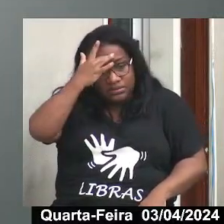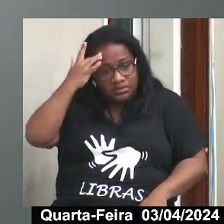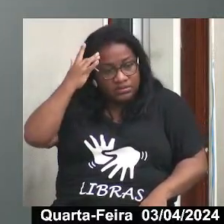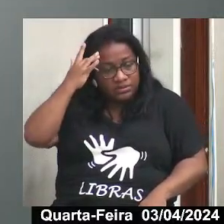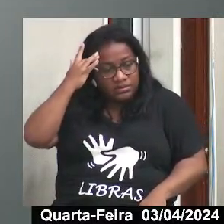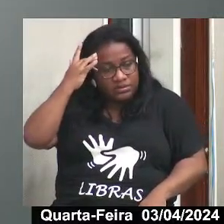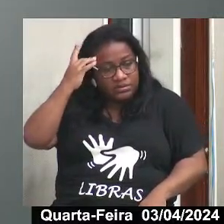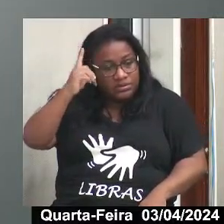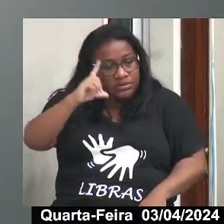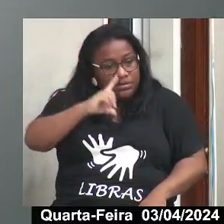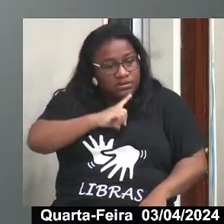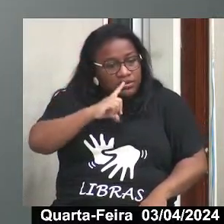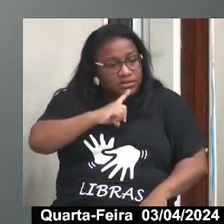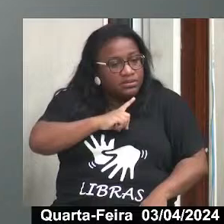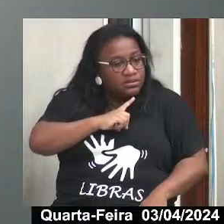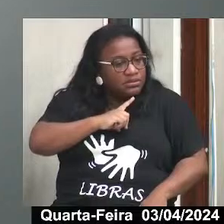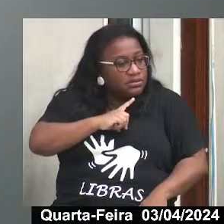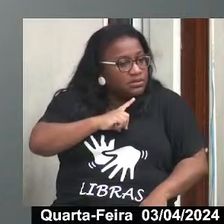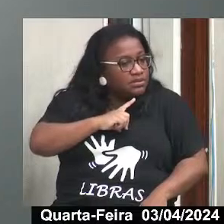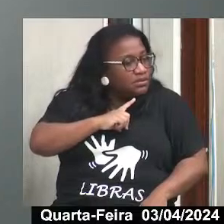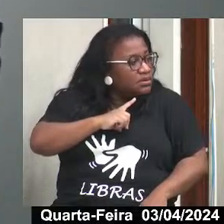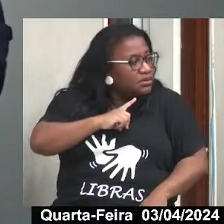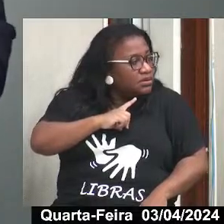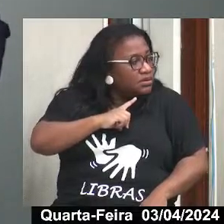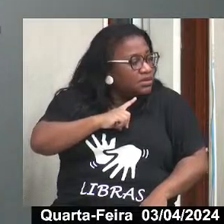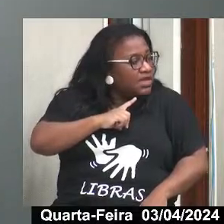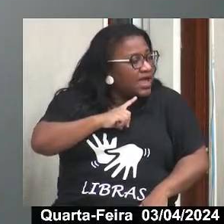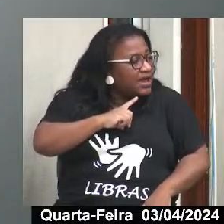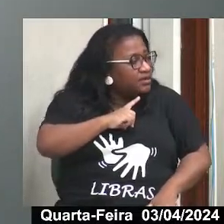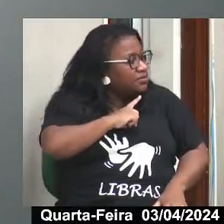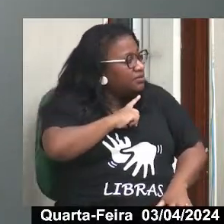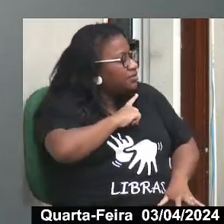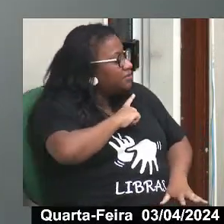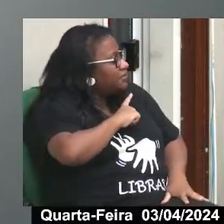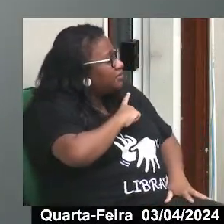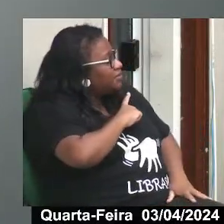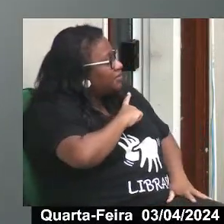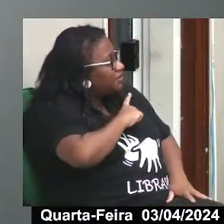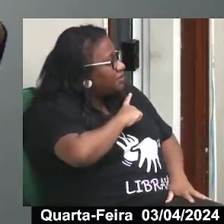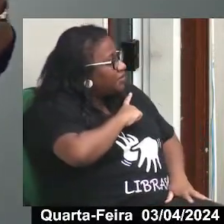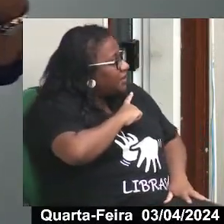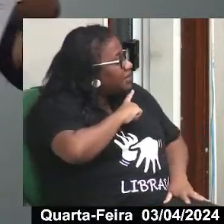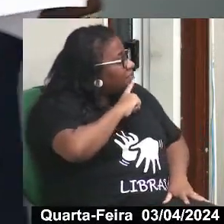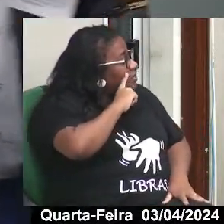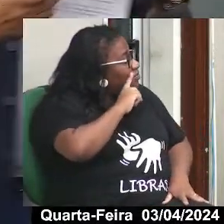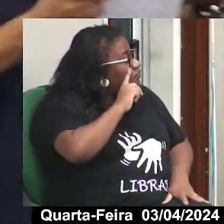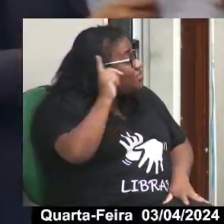muito obrigado e tenha todos um bom dia. Próximo inscrito.